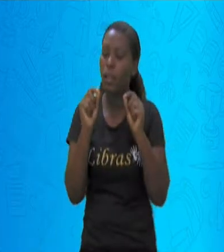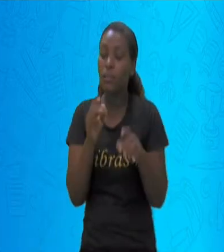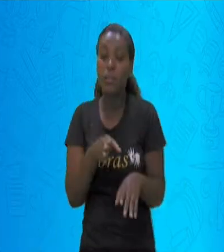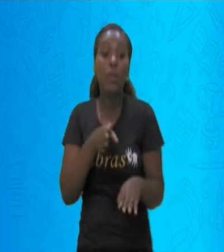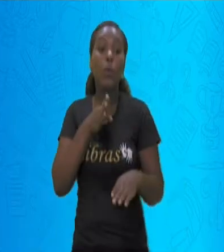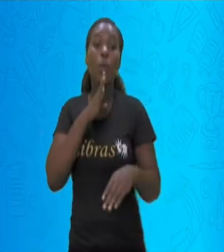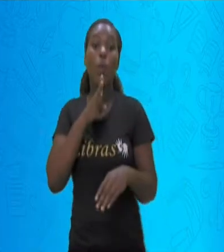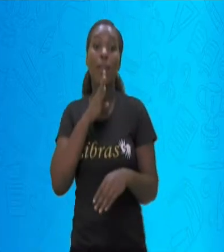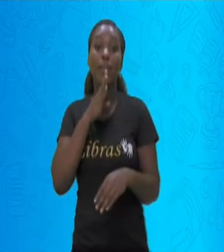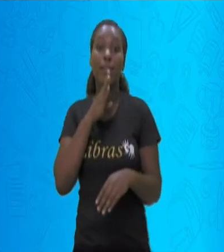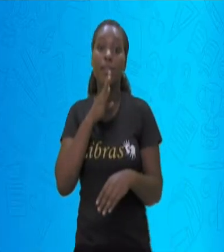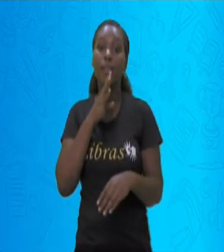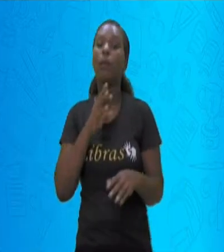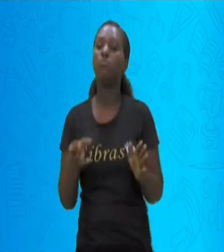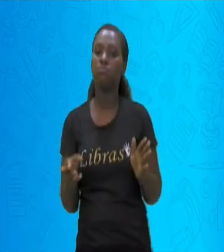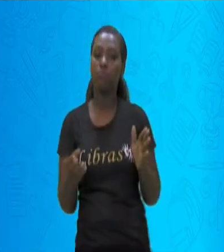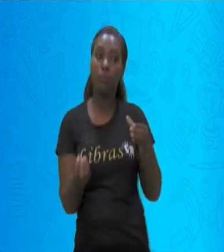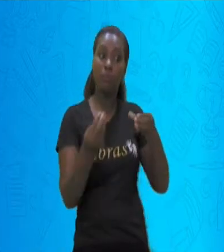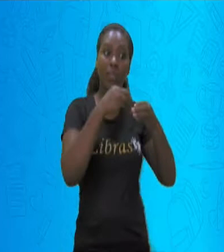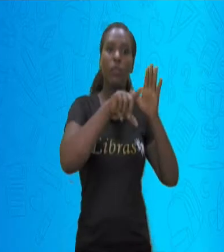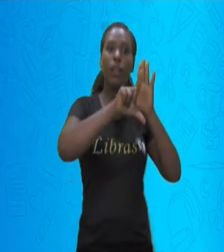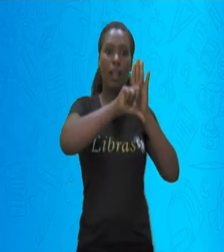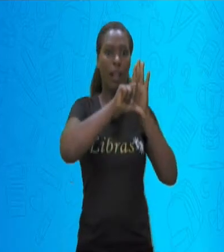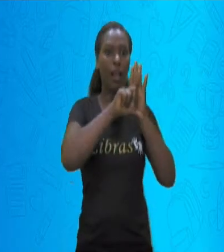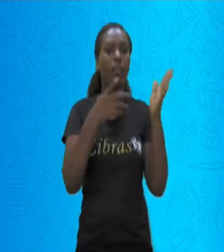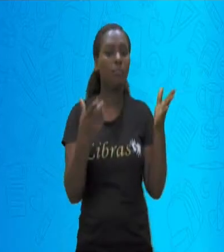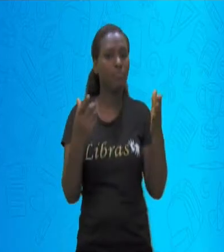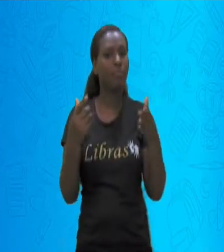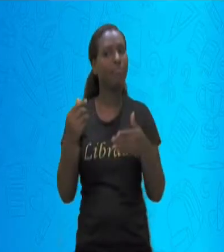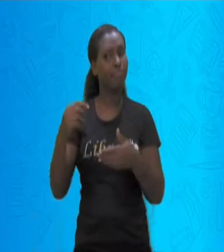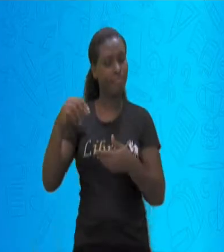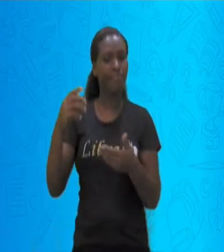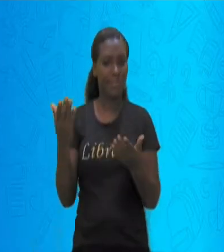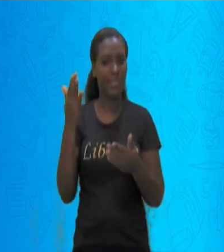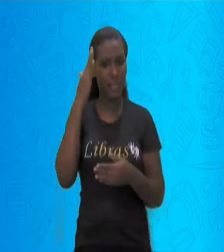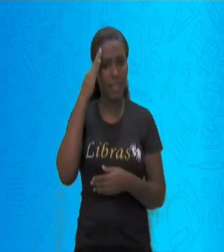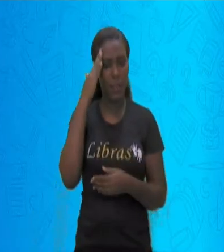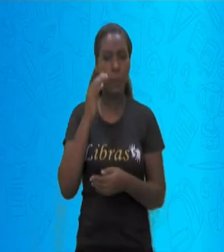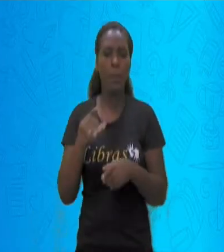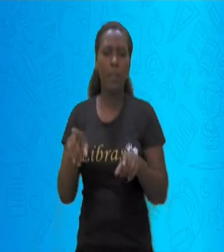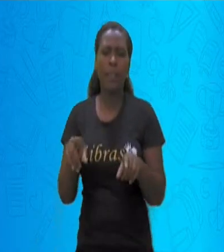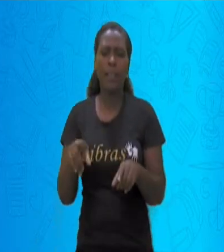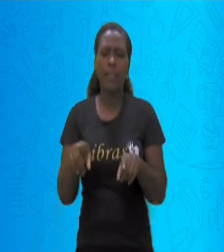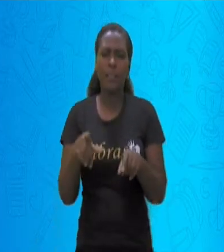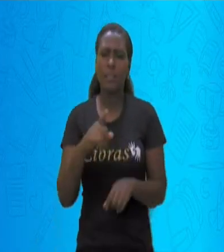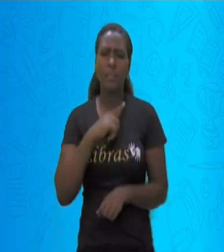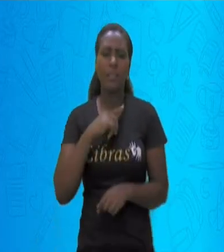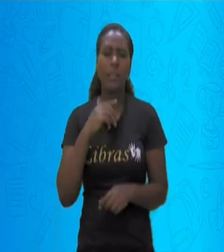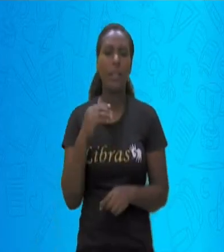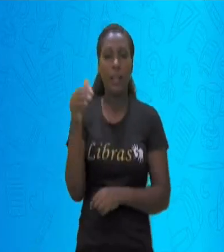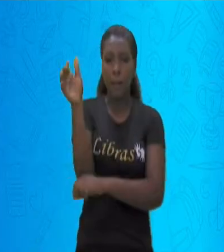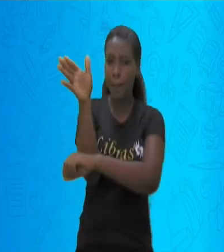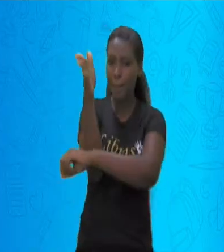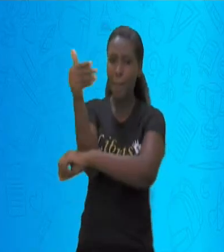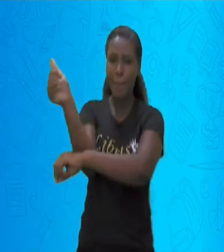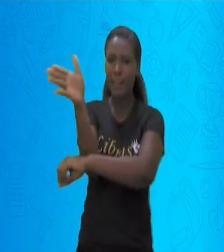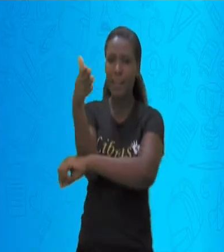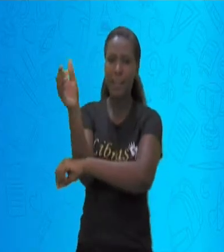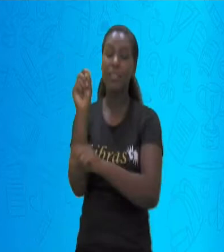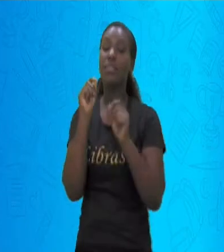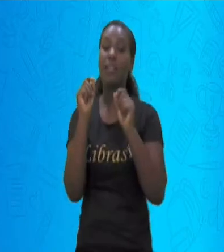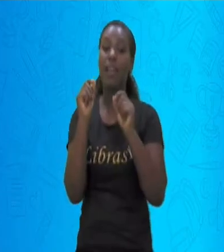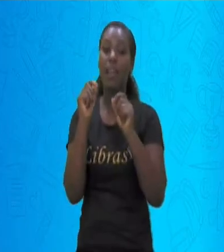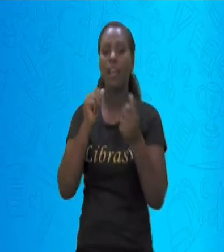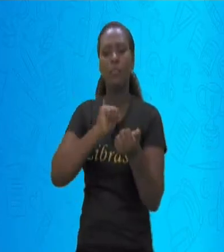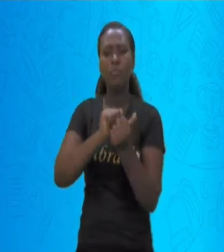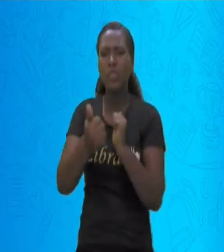entidades. Então, a gente tem bandeiras de times, a gente tem bandeiras de associações, a gente tem bandeiras